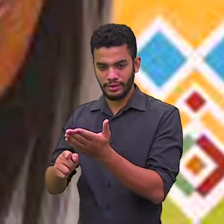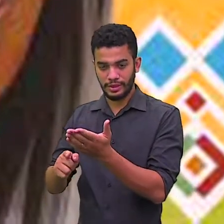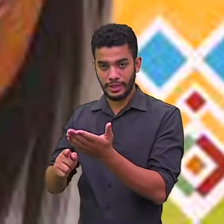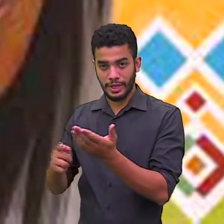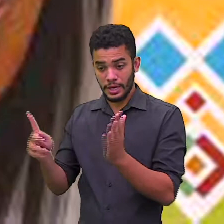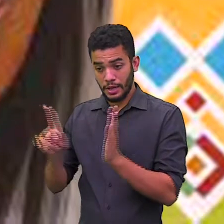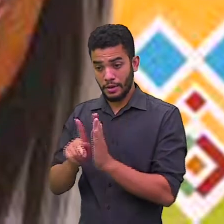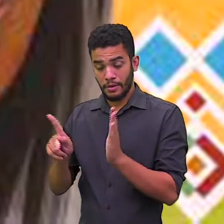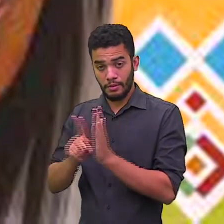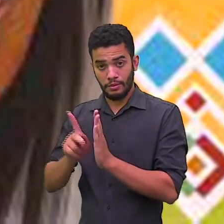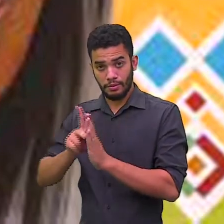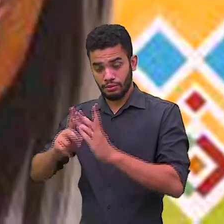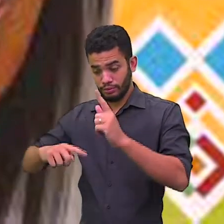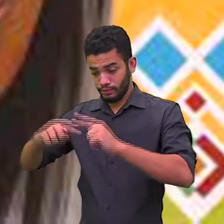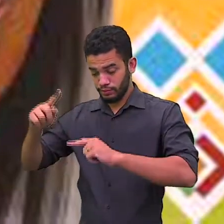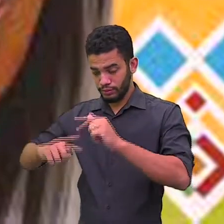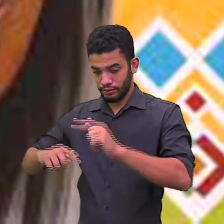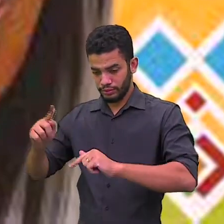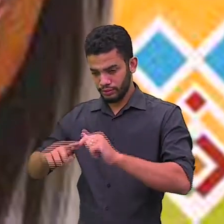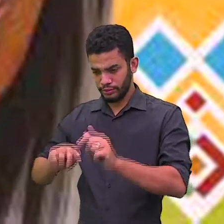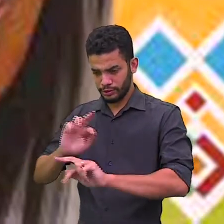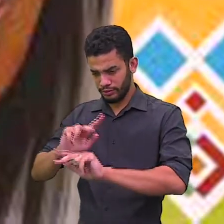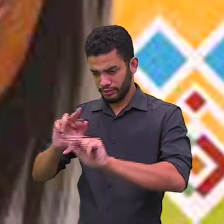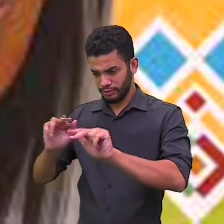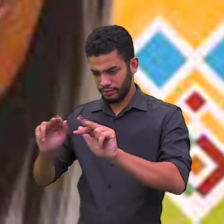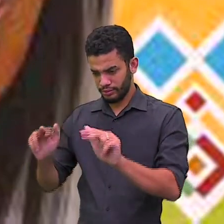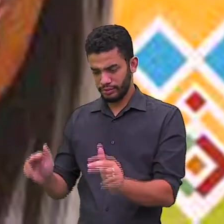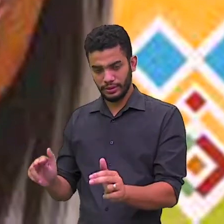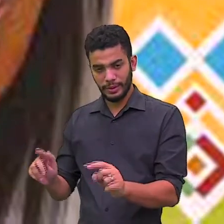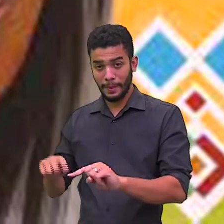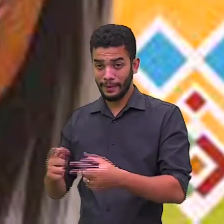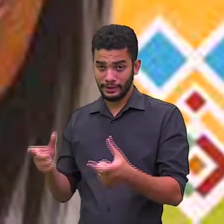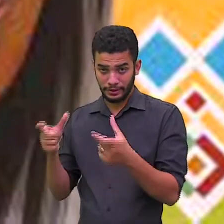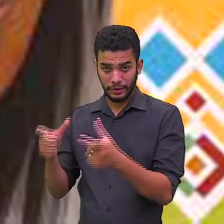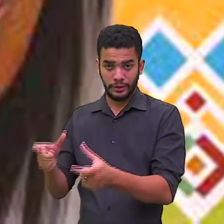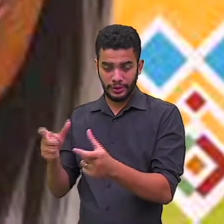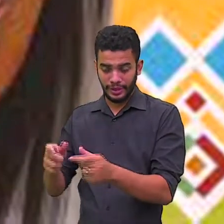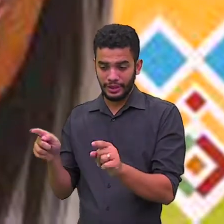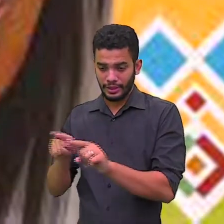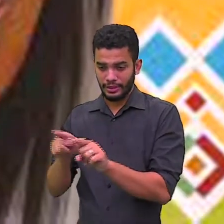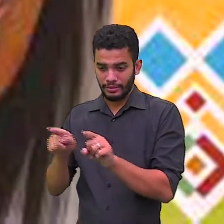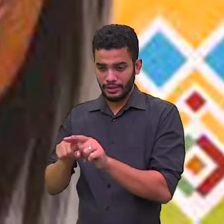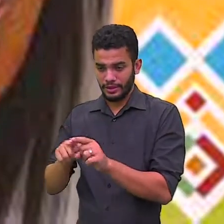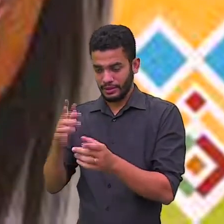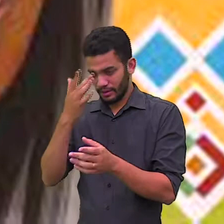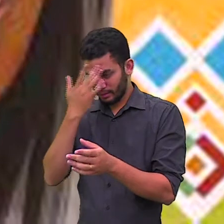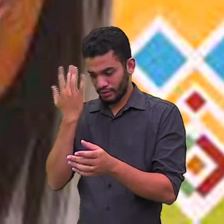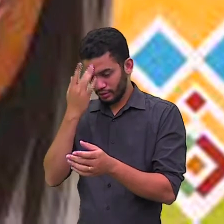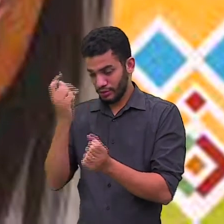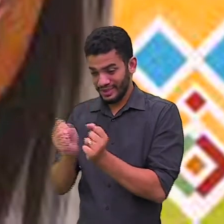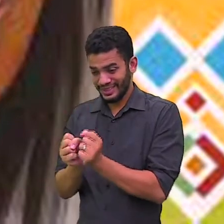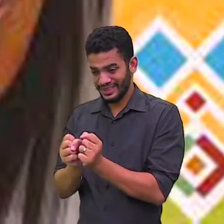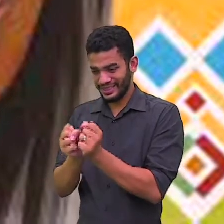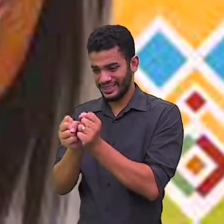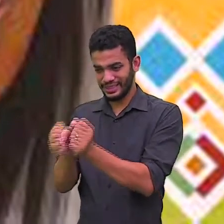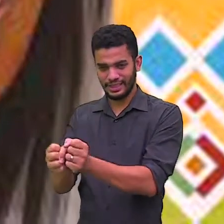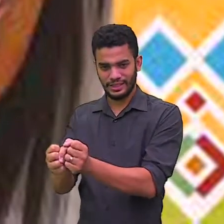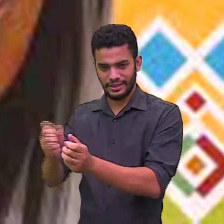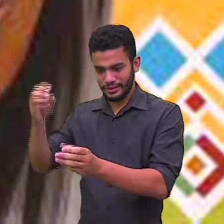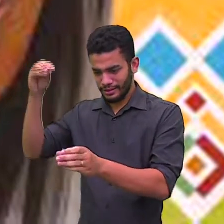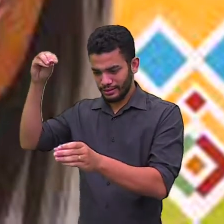mercadorias, transportar as mercadorias, também eram amontoados, né, as